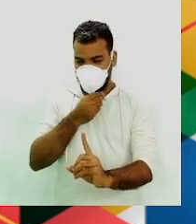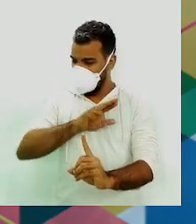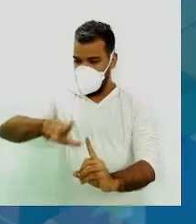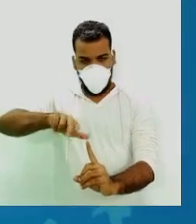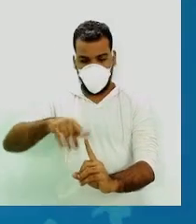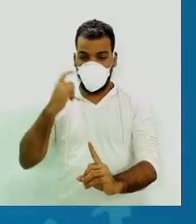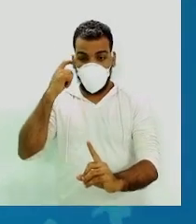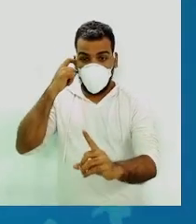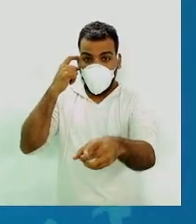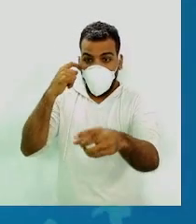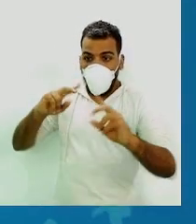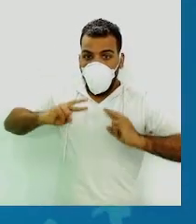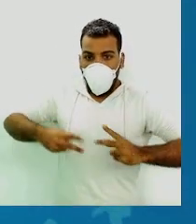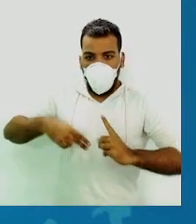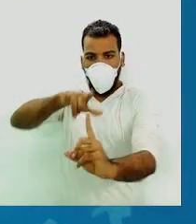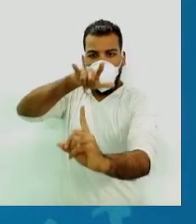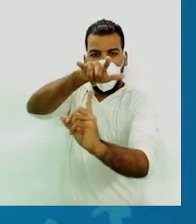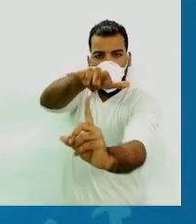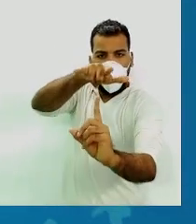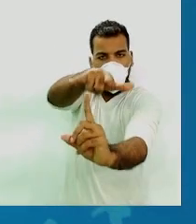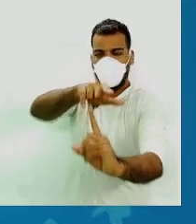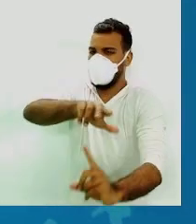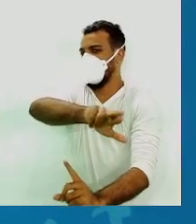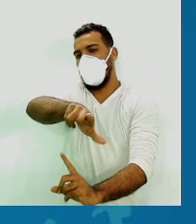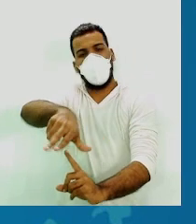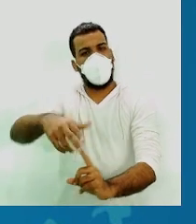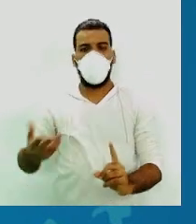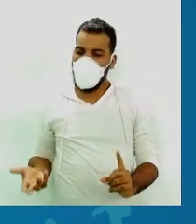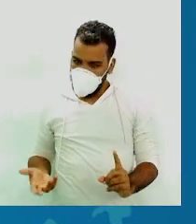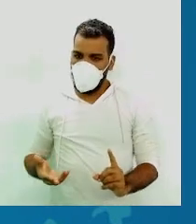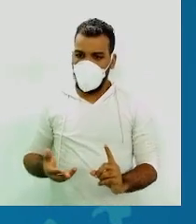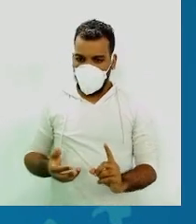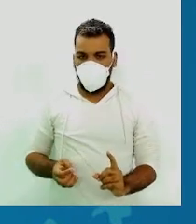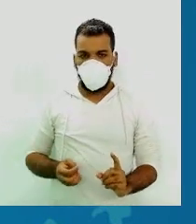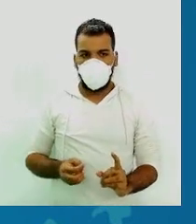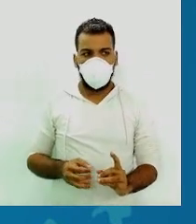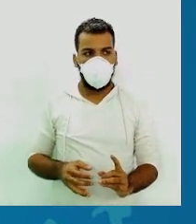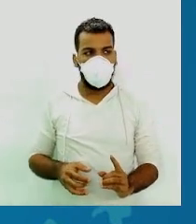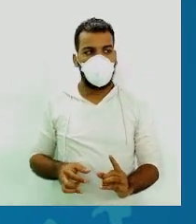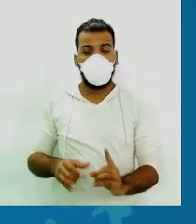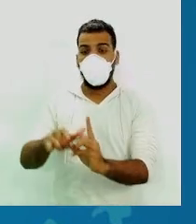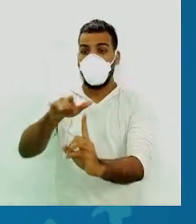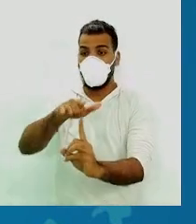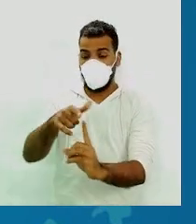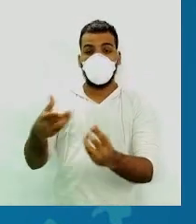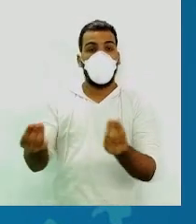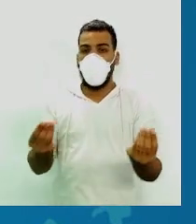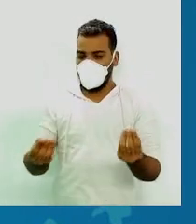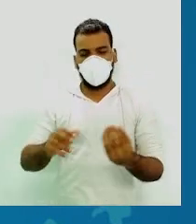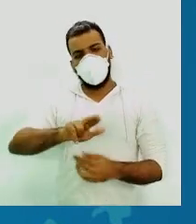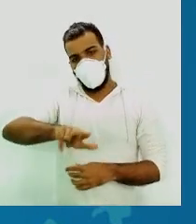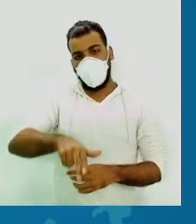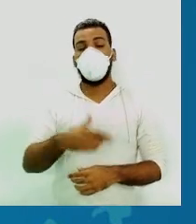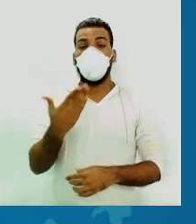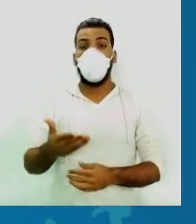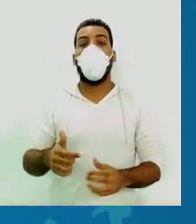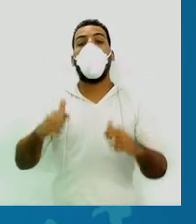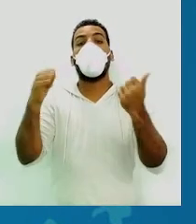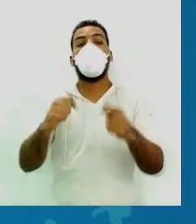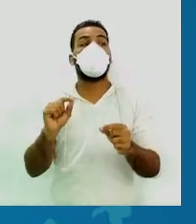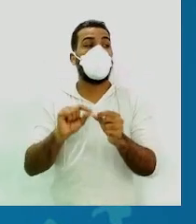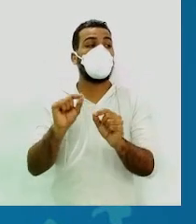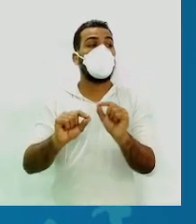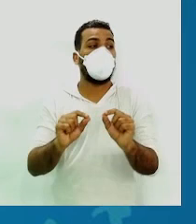dominar, não é um homem exercer domínio de forma indevida sobre o outro, mas sim a arte de fazer o